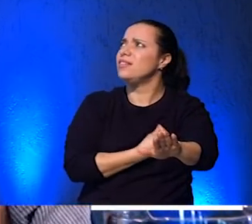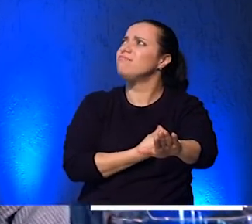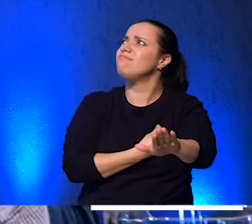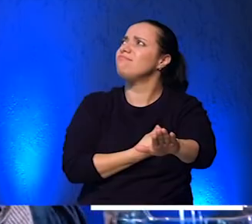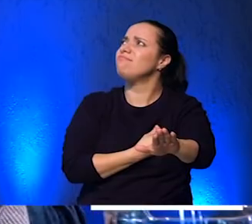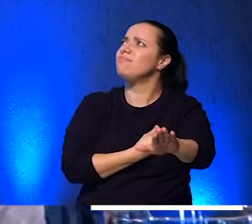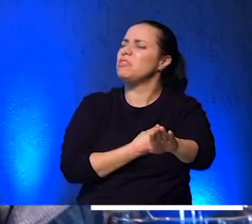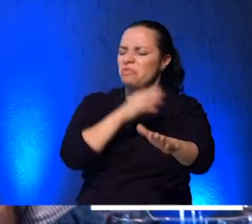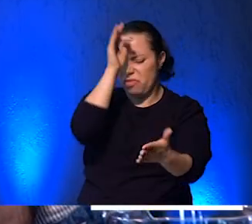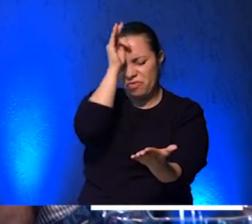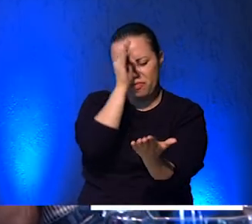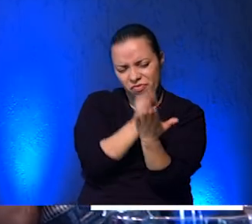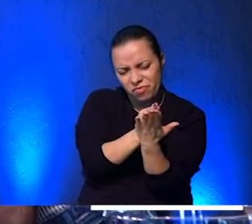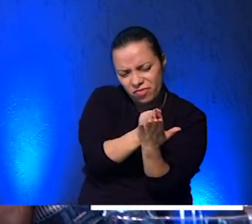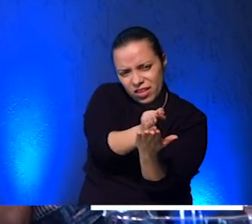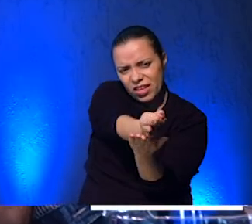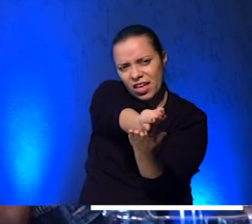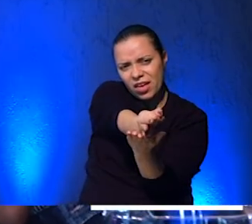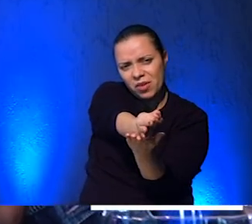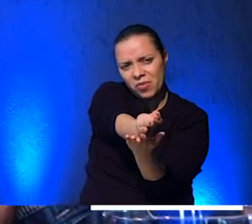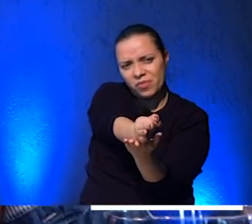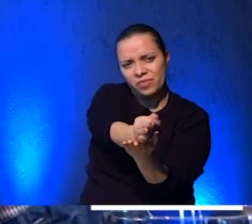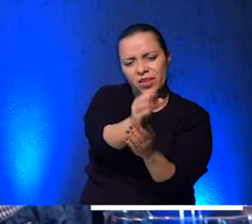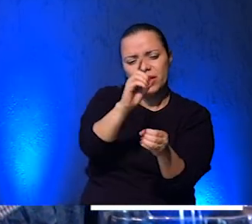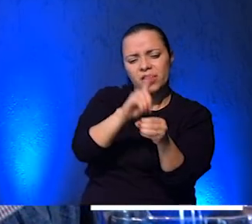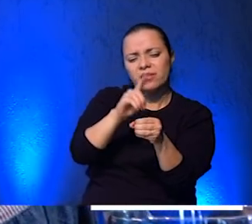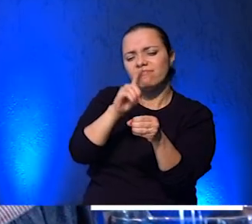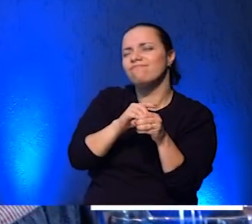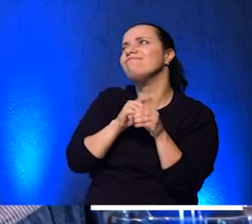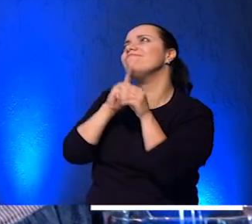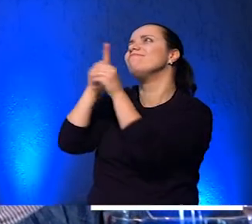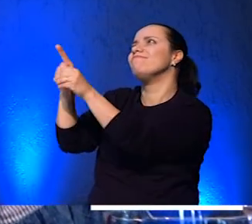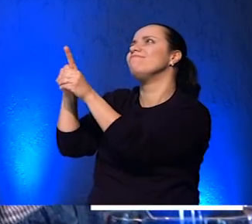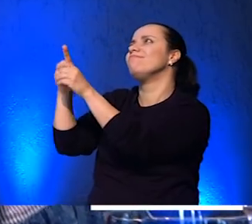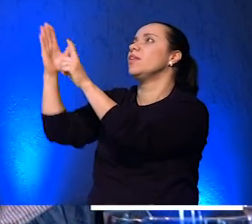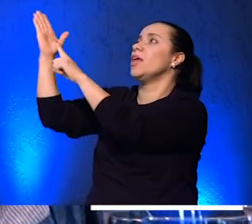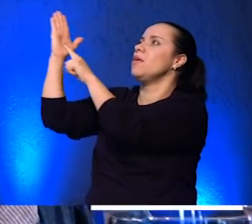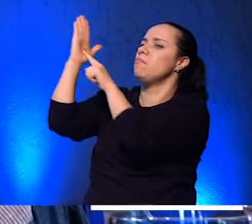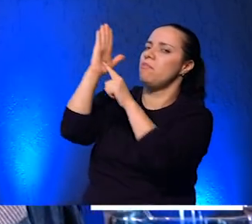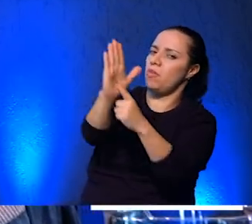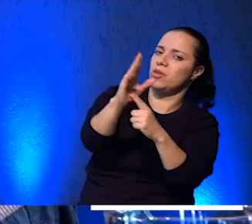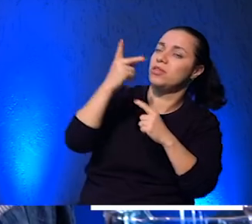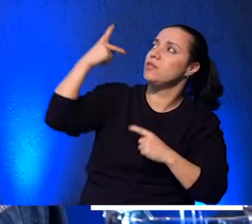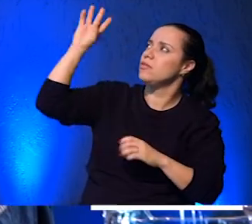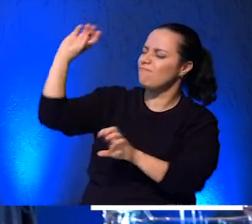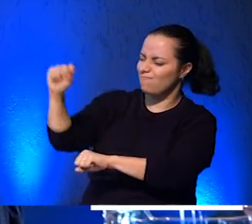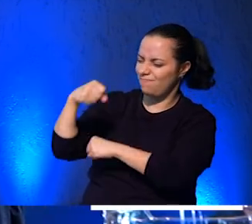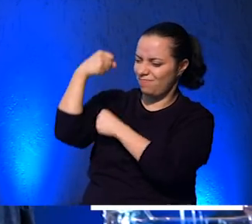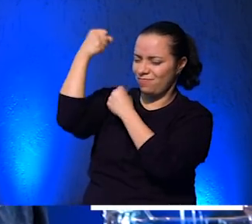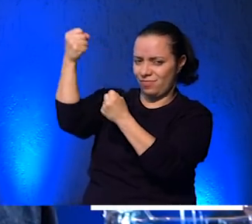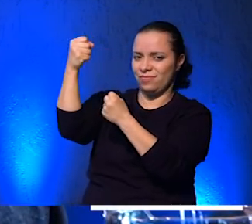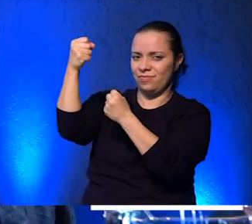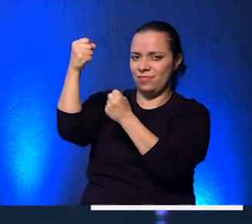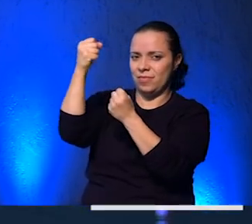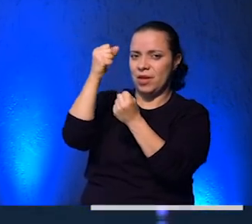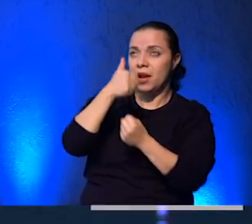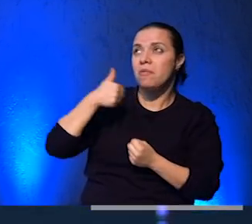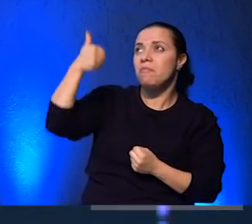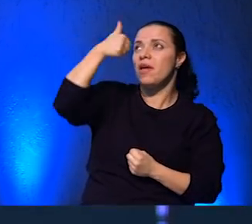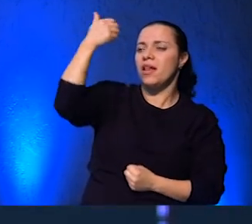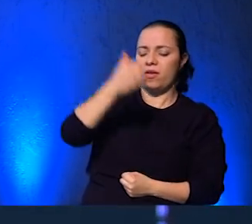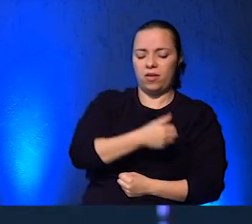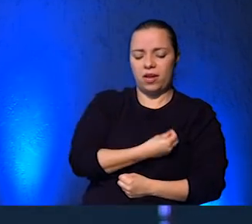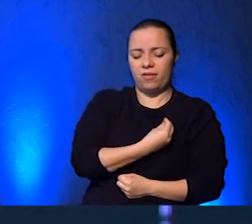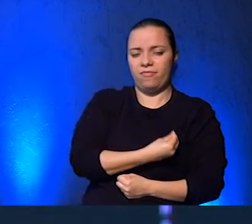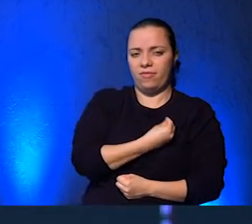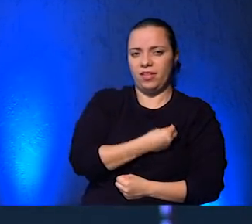honra do sacrifício na prime e me mostra o teu poder de prosperar aquele que acredita